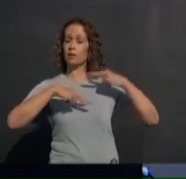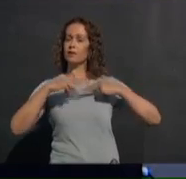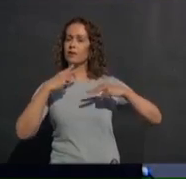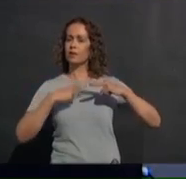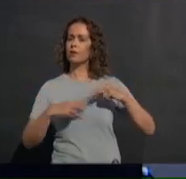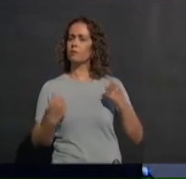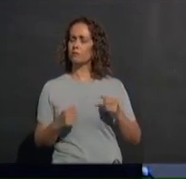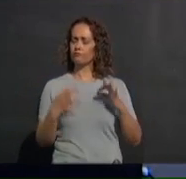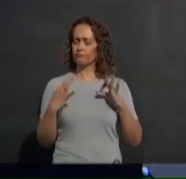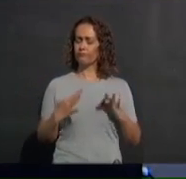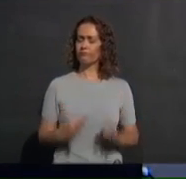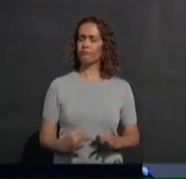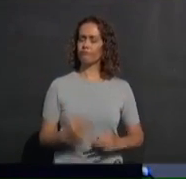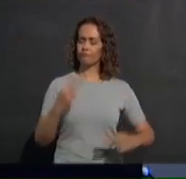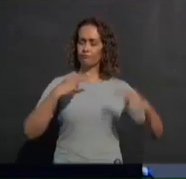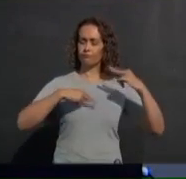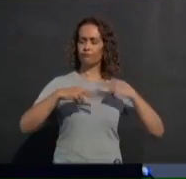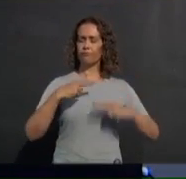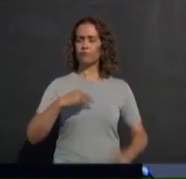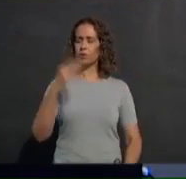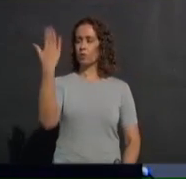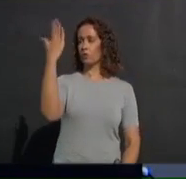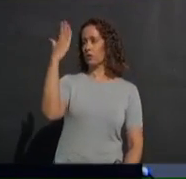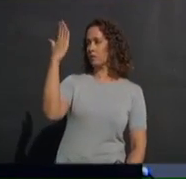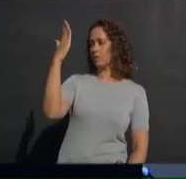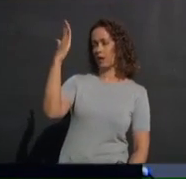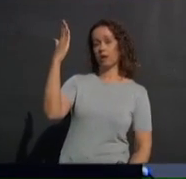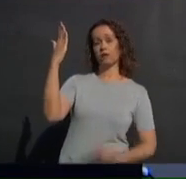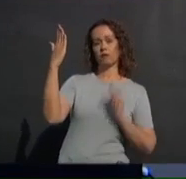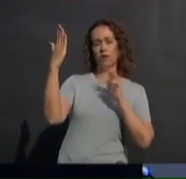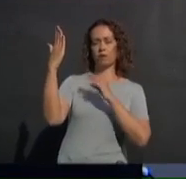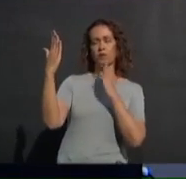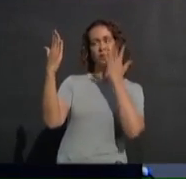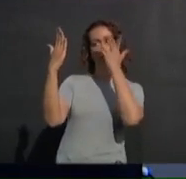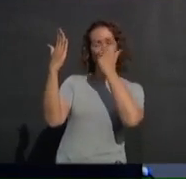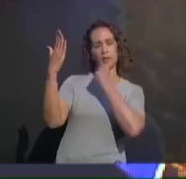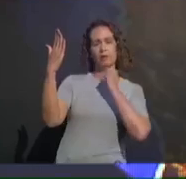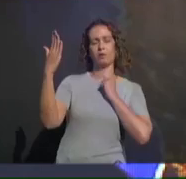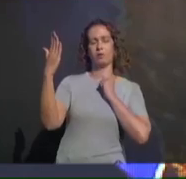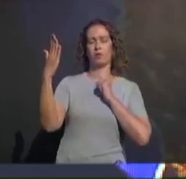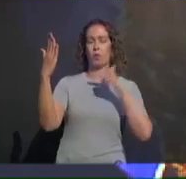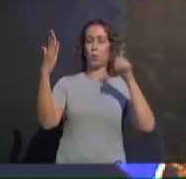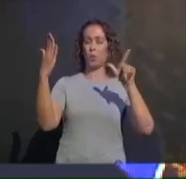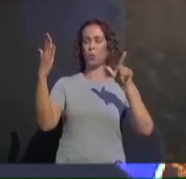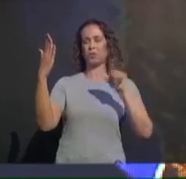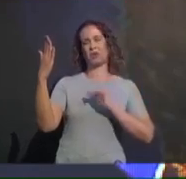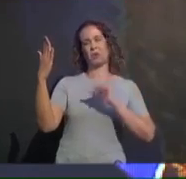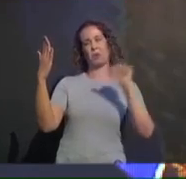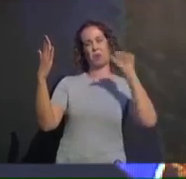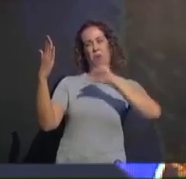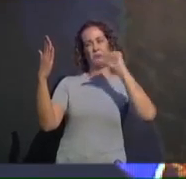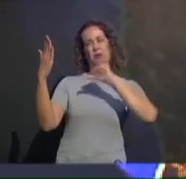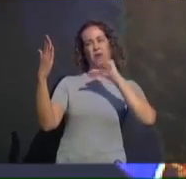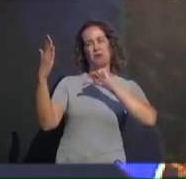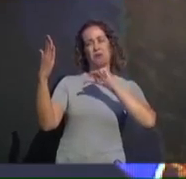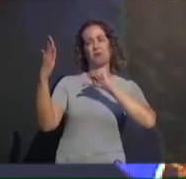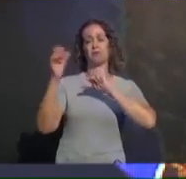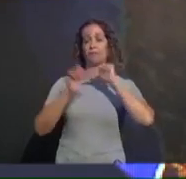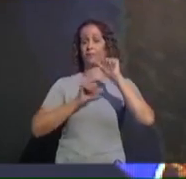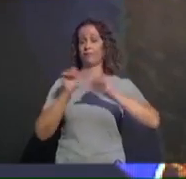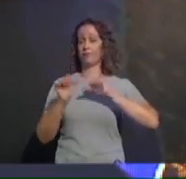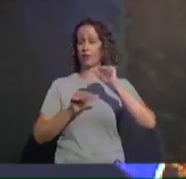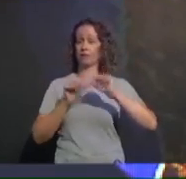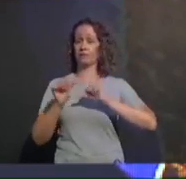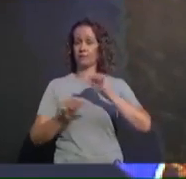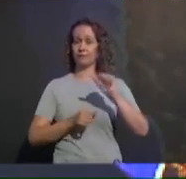Seja honesto. Olhe-se no espelho e fale assim, você é lindo nisso, mas você é horroroso nisso aqui. Você precisa mudar.